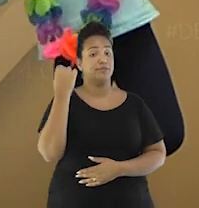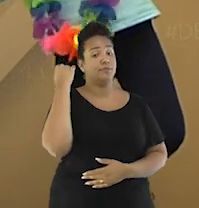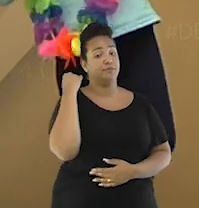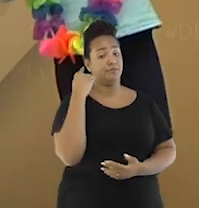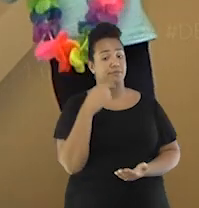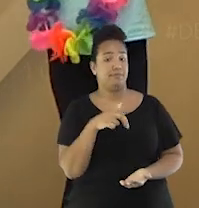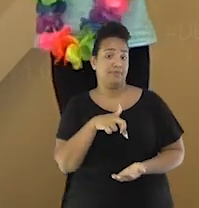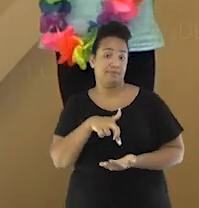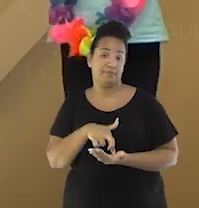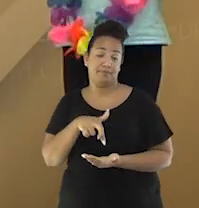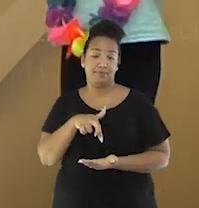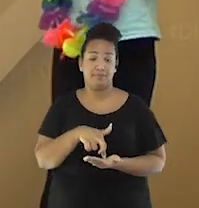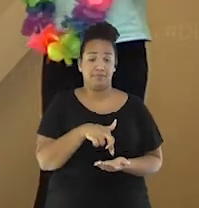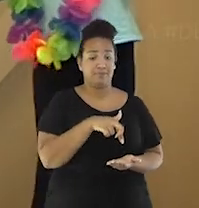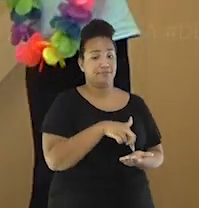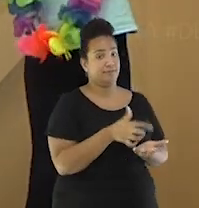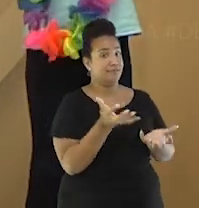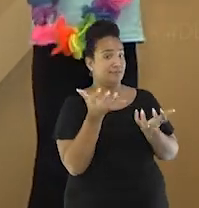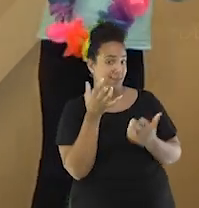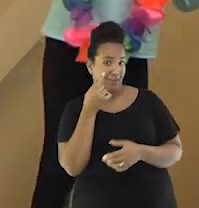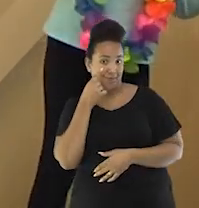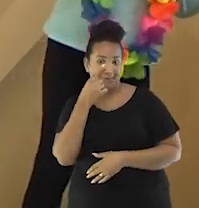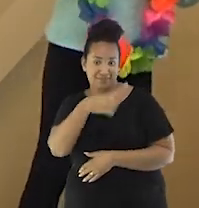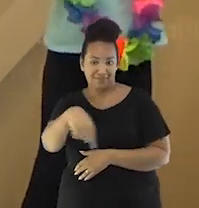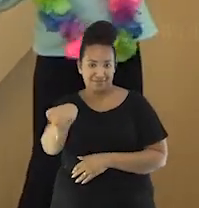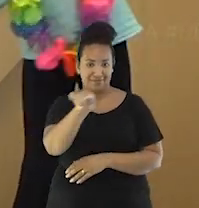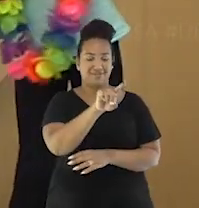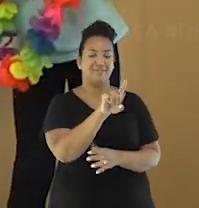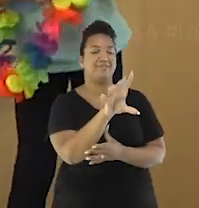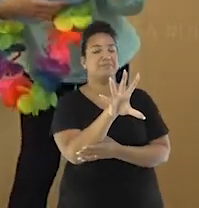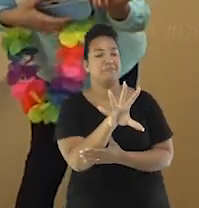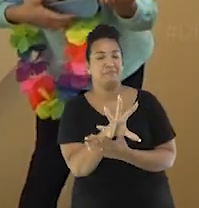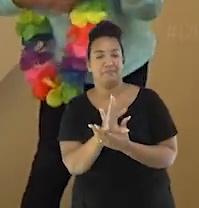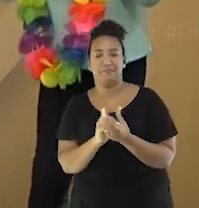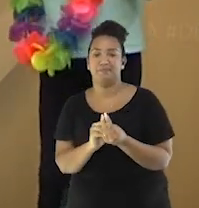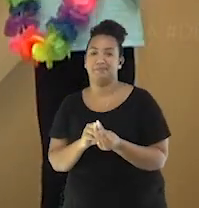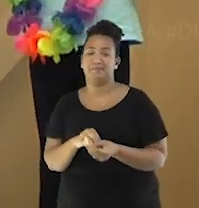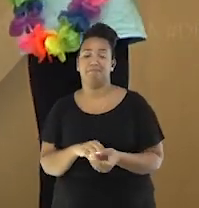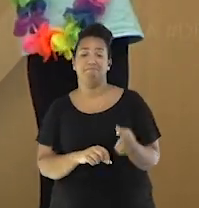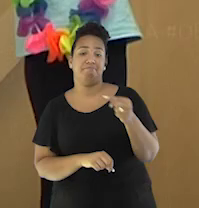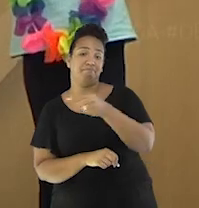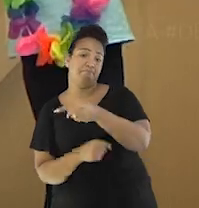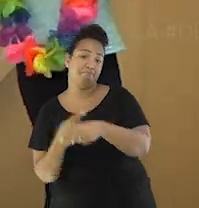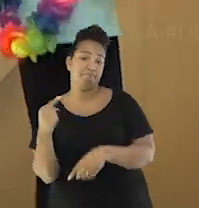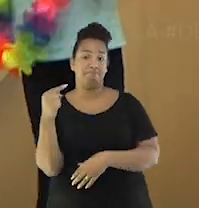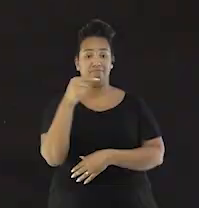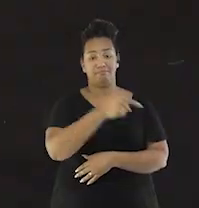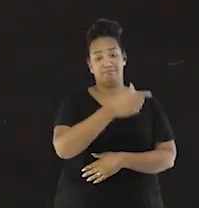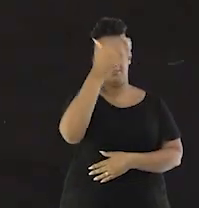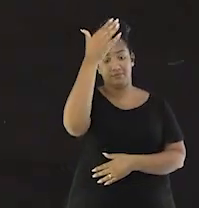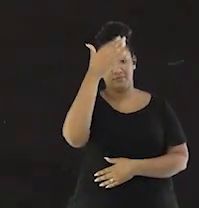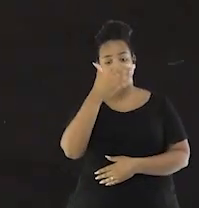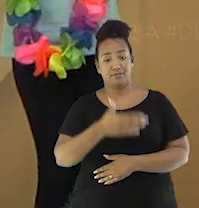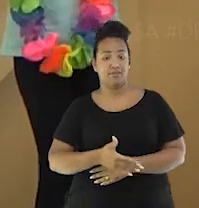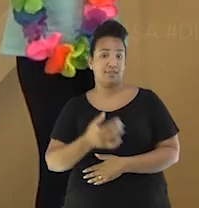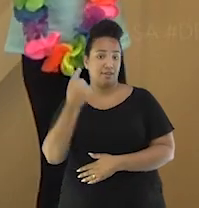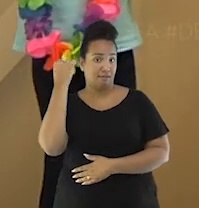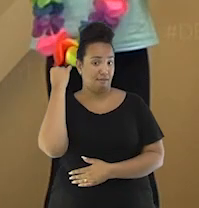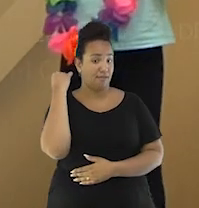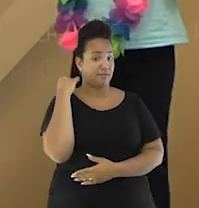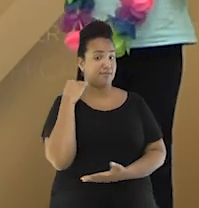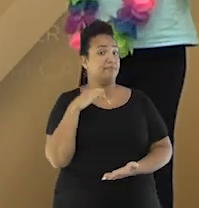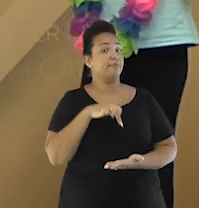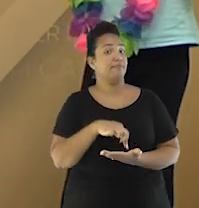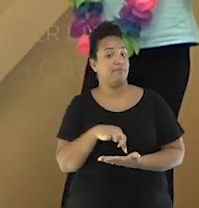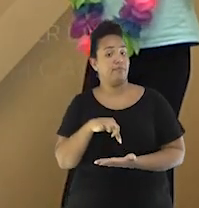só, quero ver quem faz. De um lado pro outro, pra frente pra trás, com uma perna só,